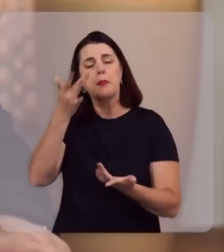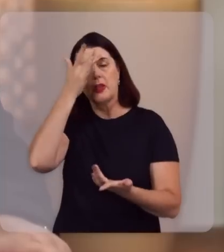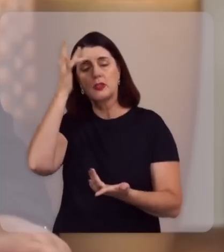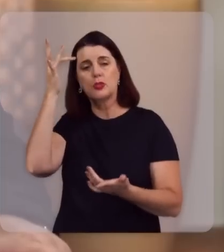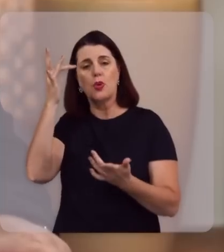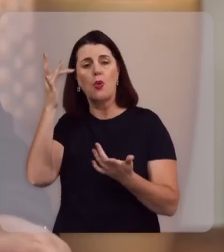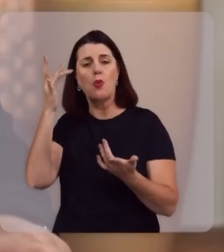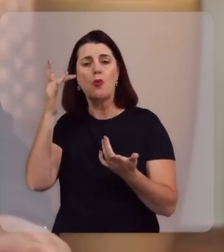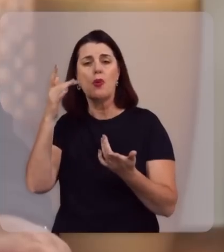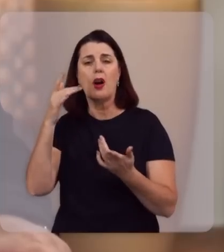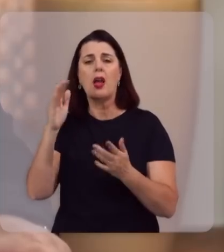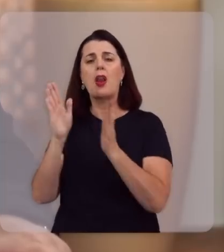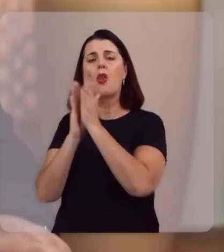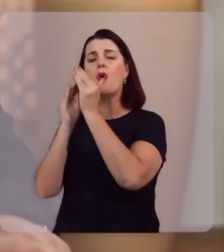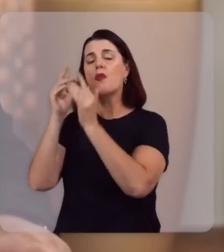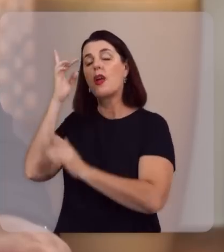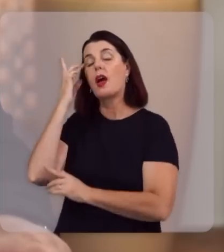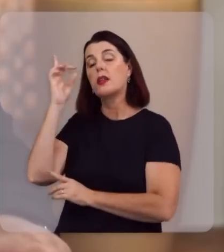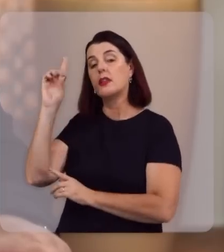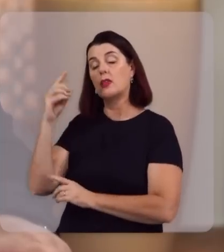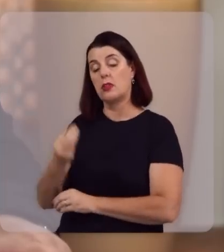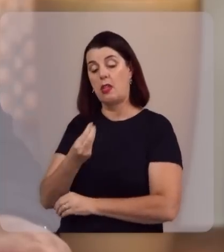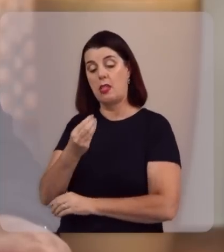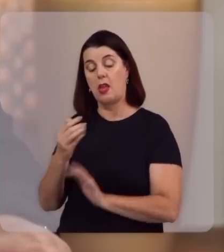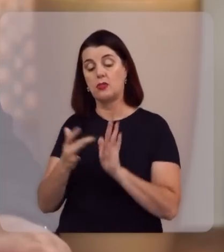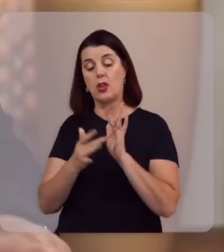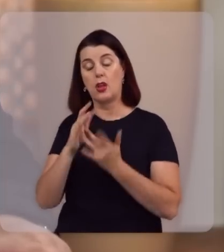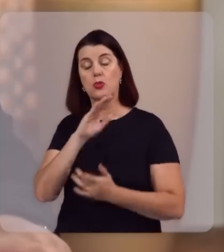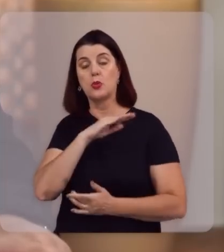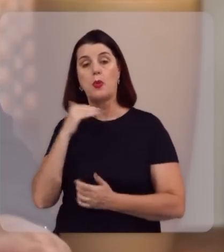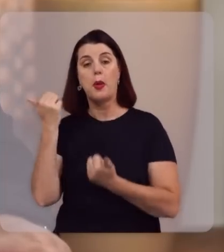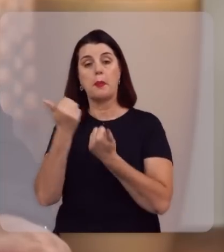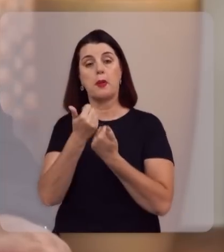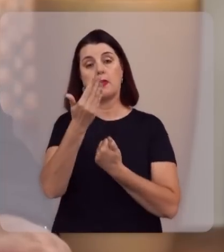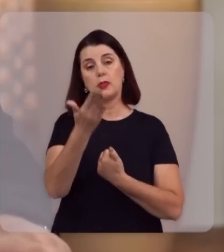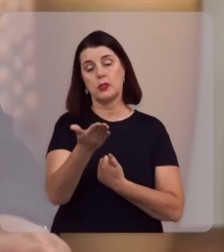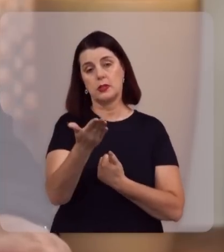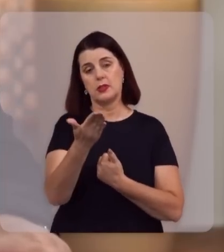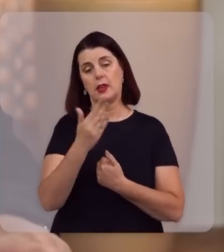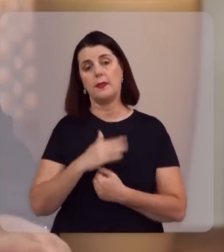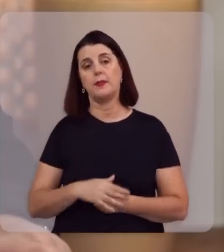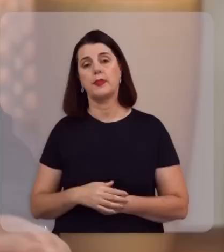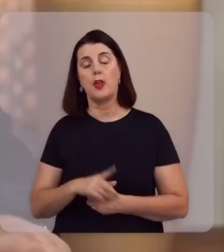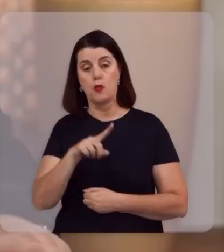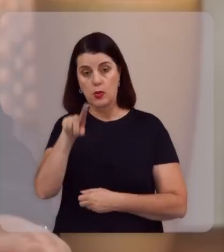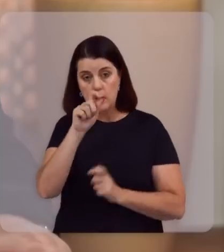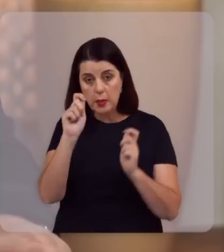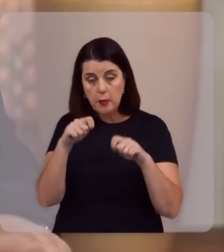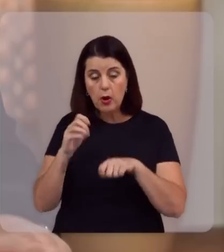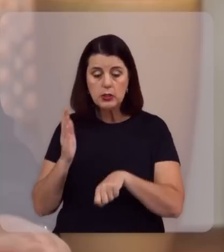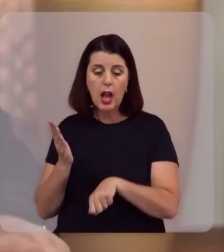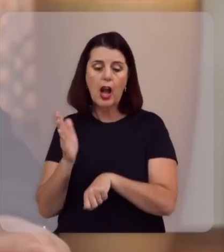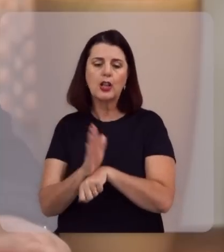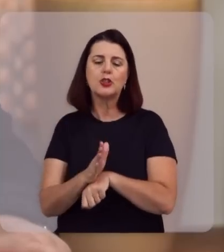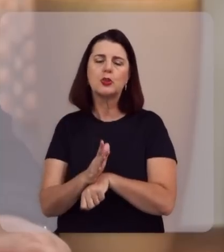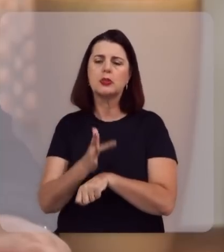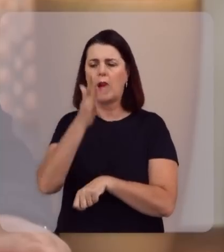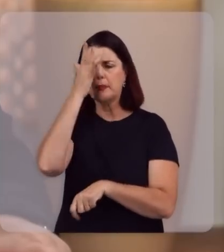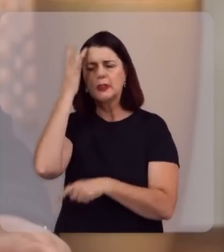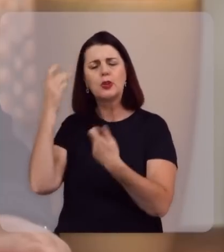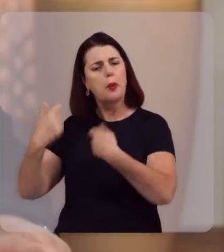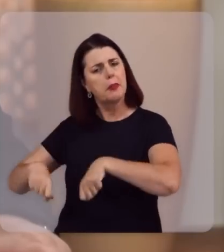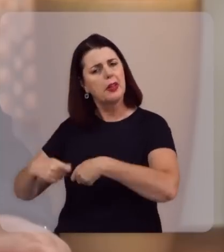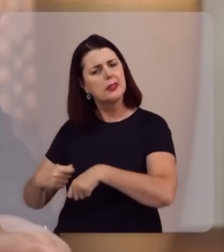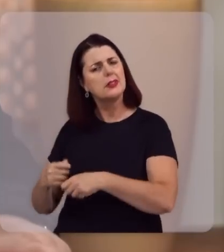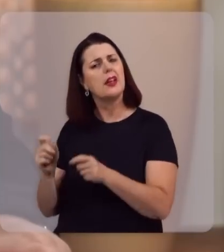porque Ele te amou e deu Cristo na cruz para salvar você e pagar os teus pecados. Se você puder ajudar algum